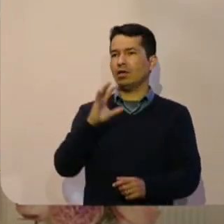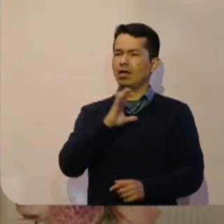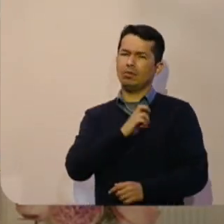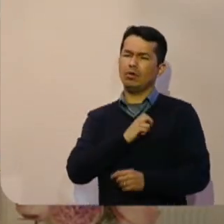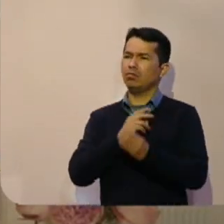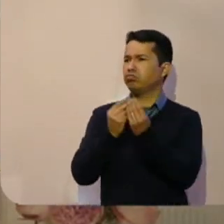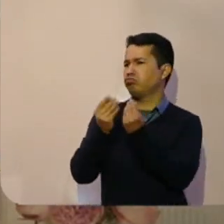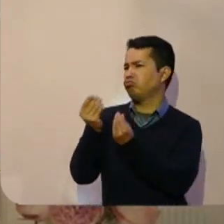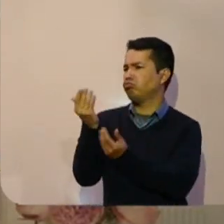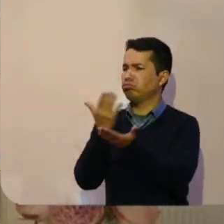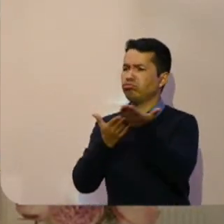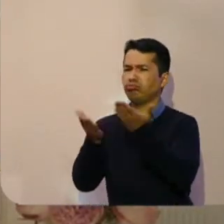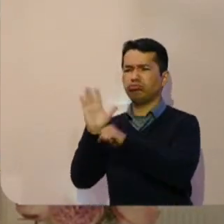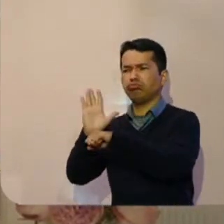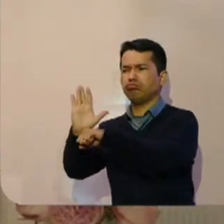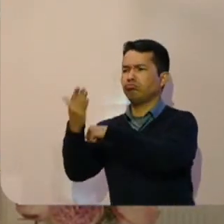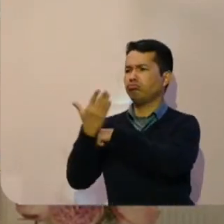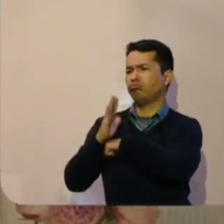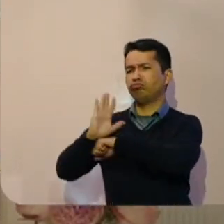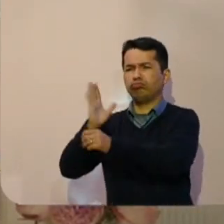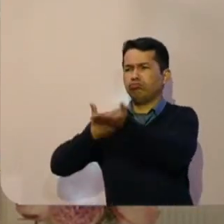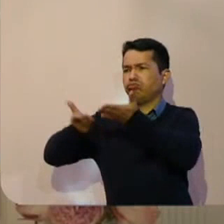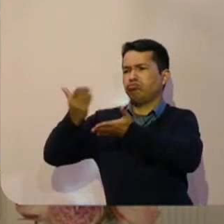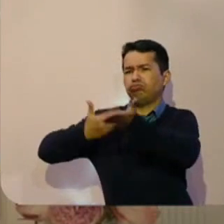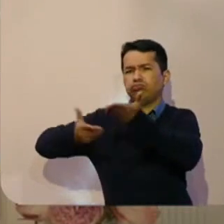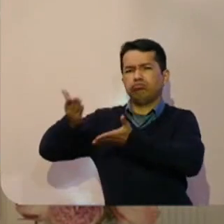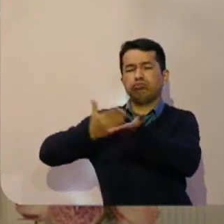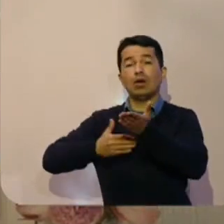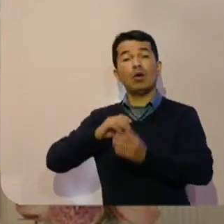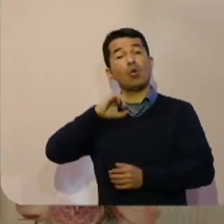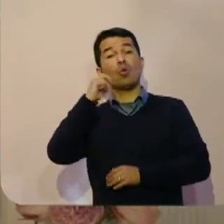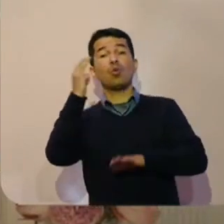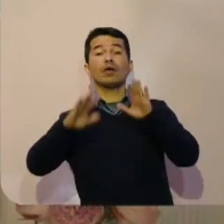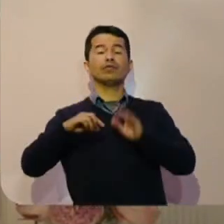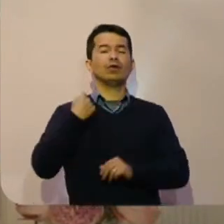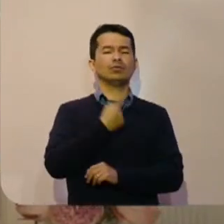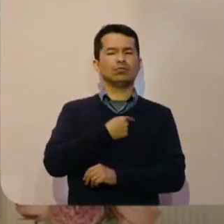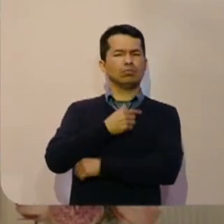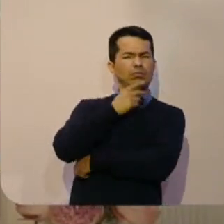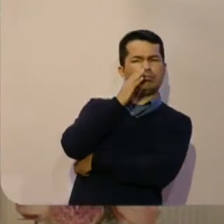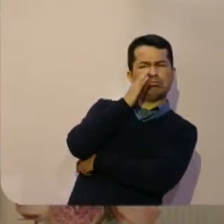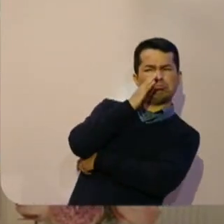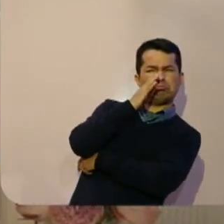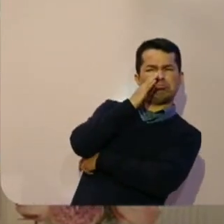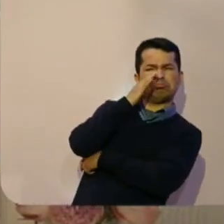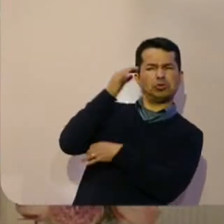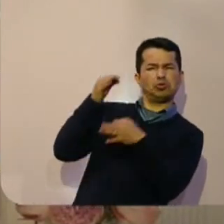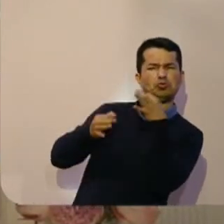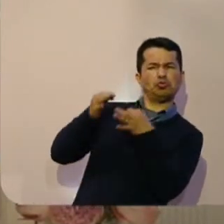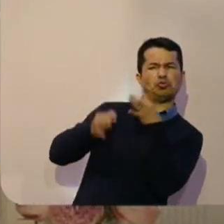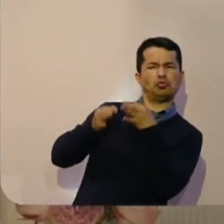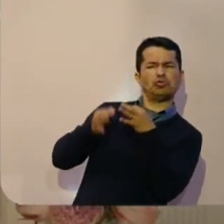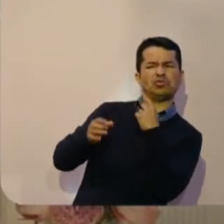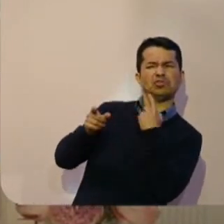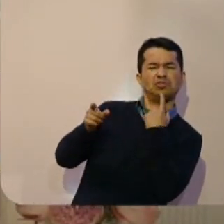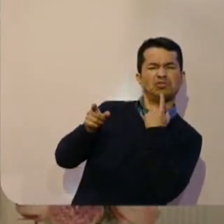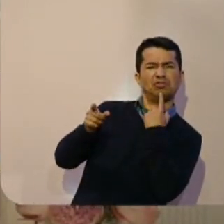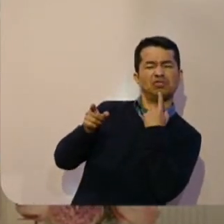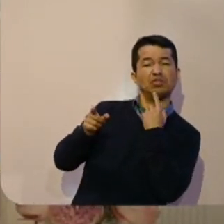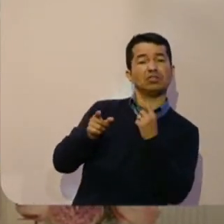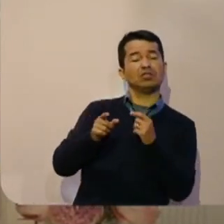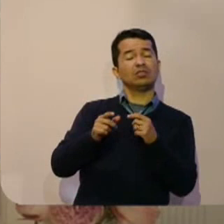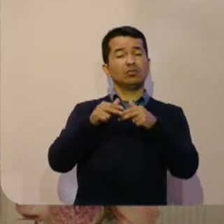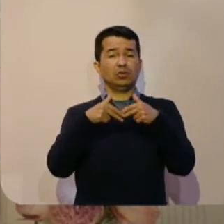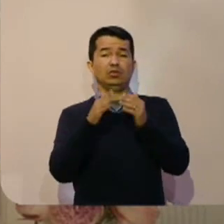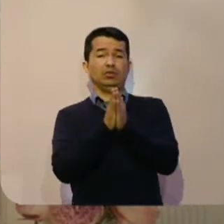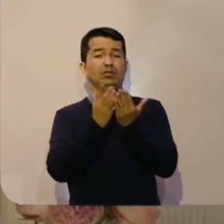pensa que a intenção do outro não é boa. E a Bíblia está dizendo: olha, não deixa a tua mente ficar